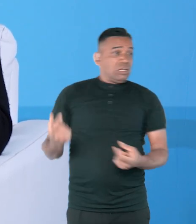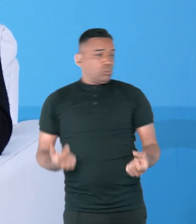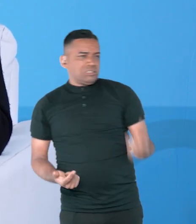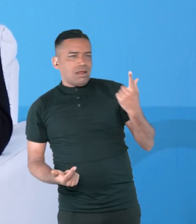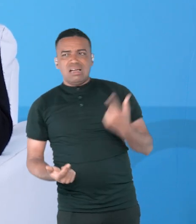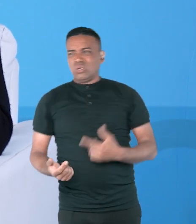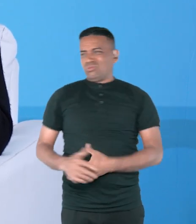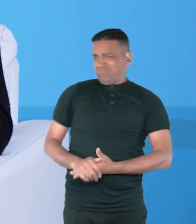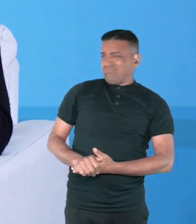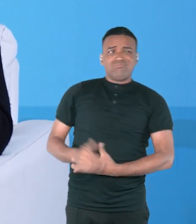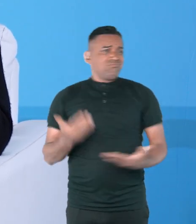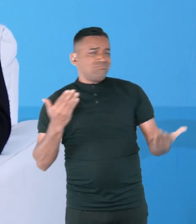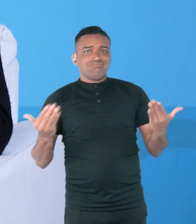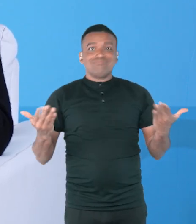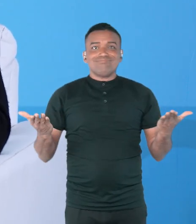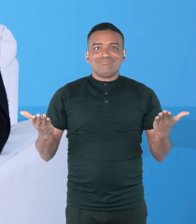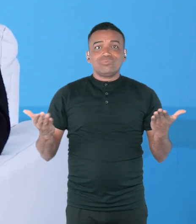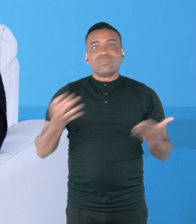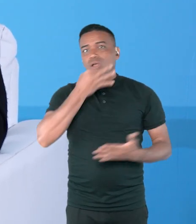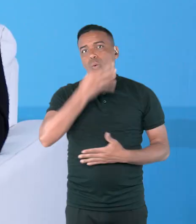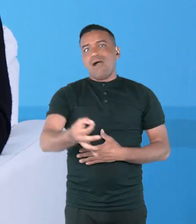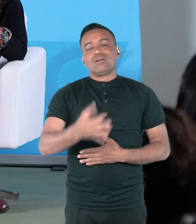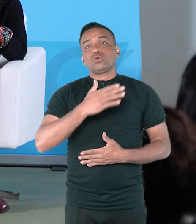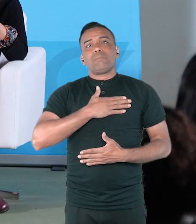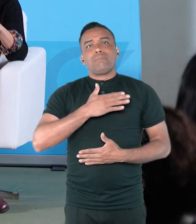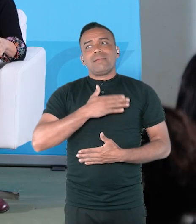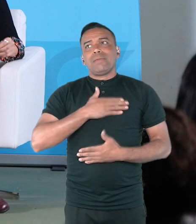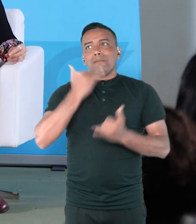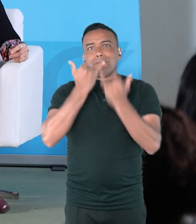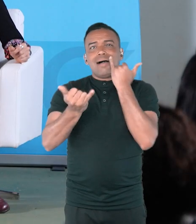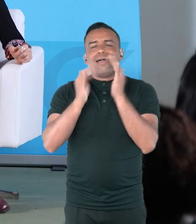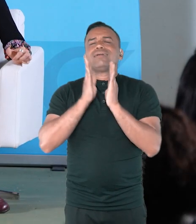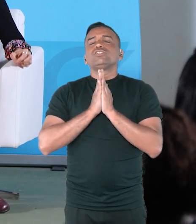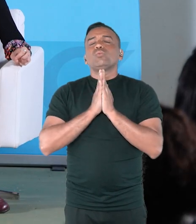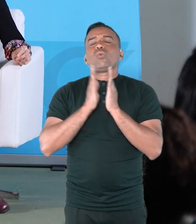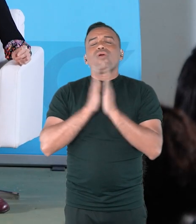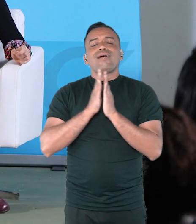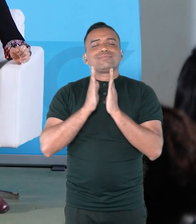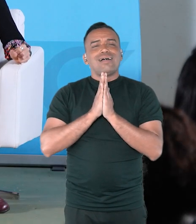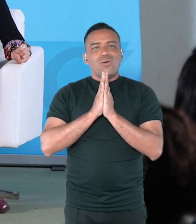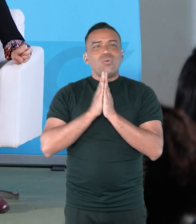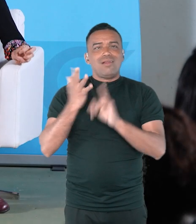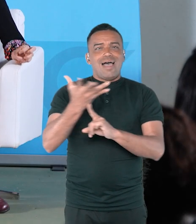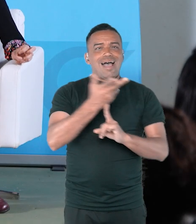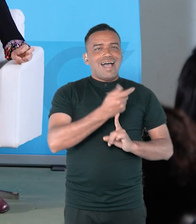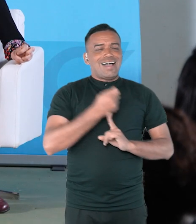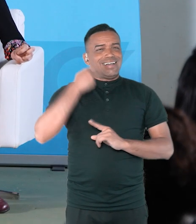aos outros. Eu acho isso, para mim, quase uma reza como atriz.